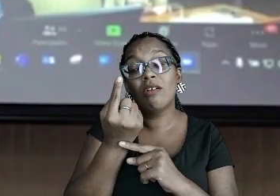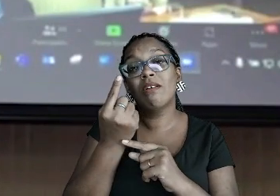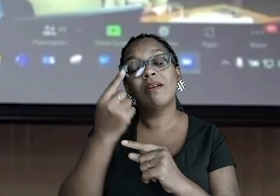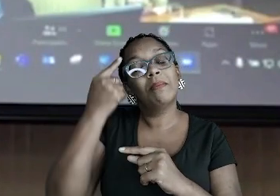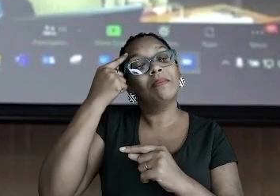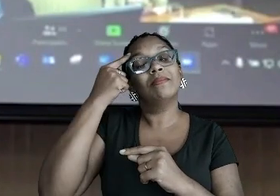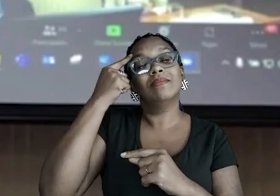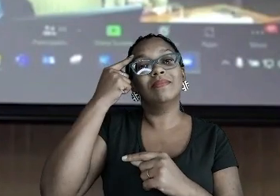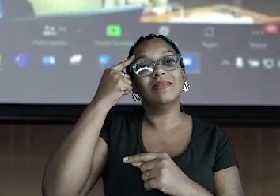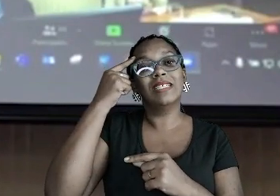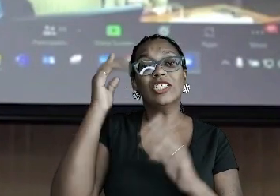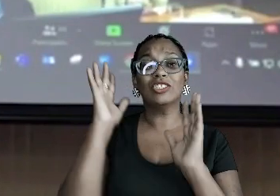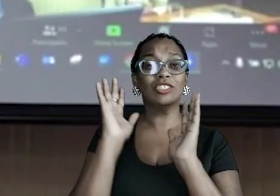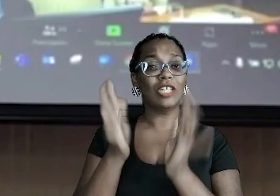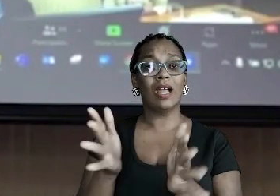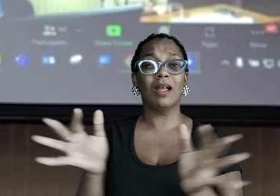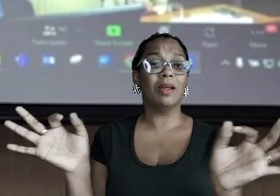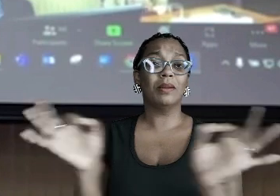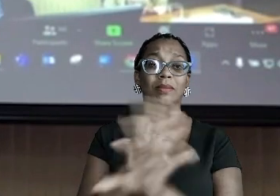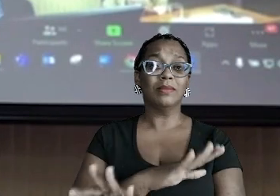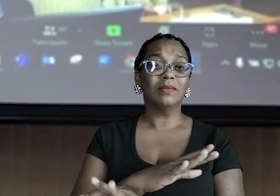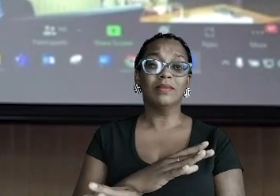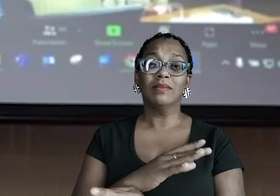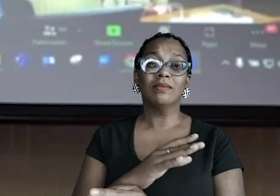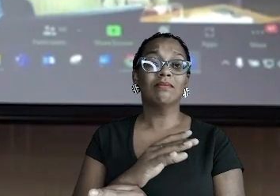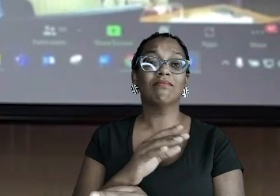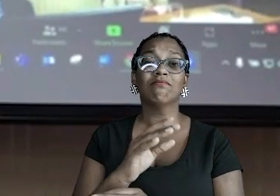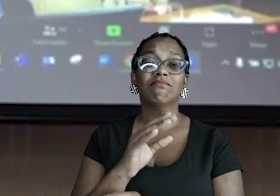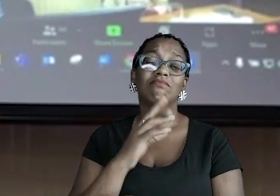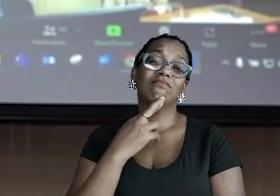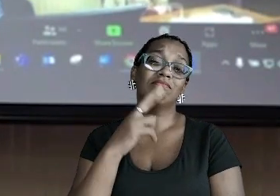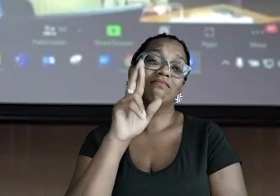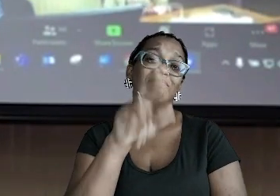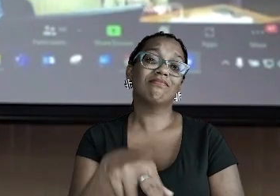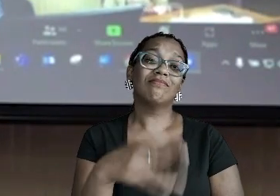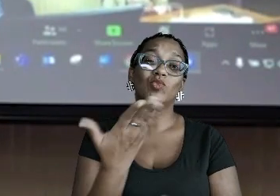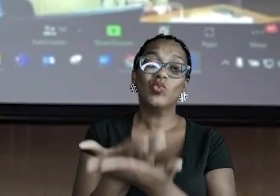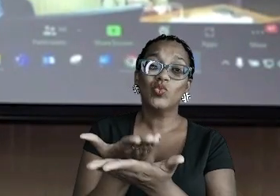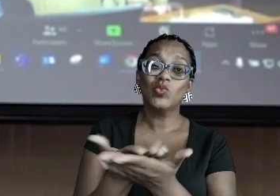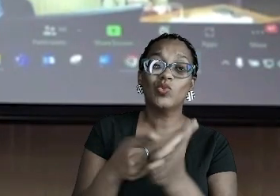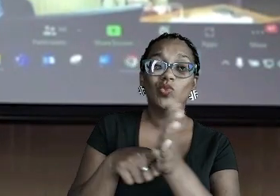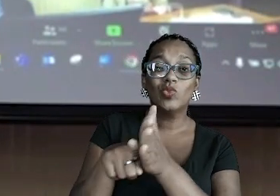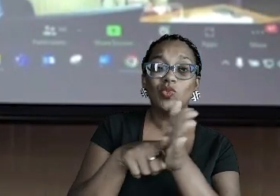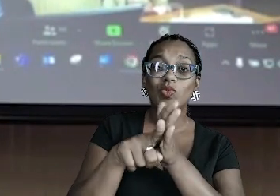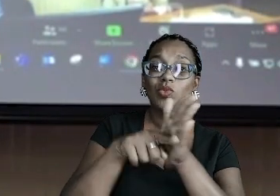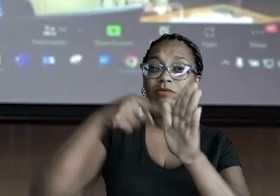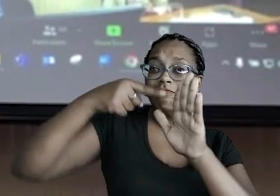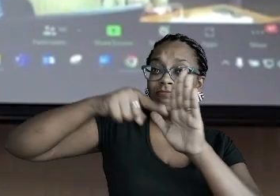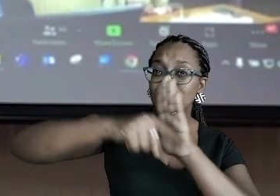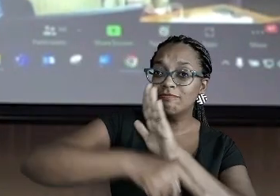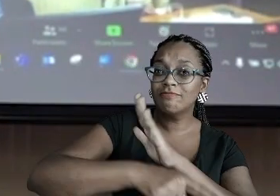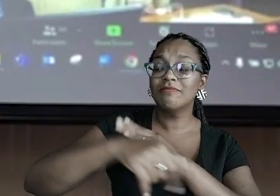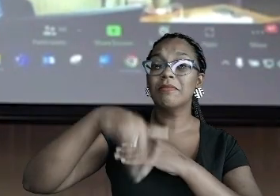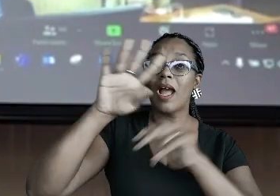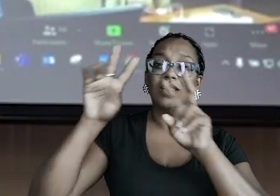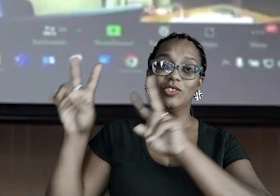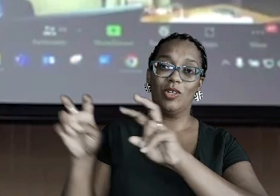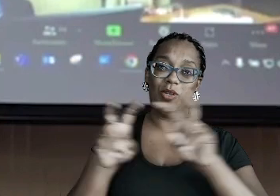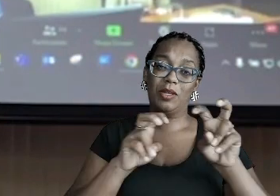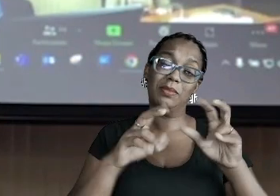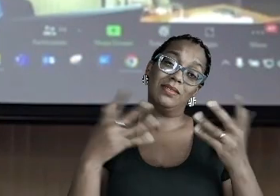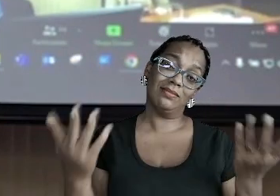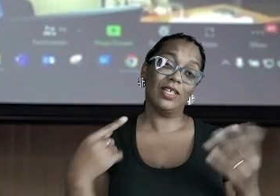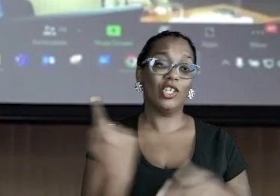considerado já justifica um estudo mais aprofundado dessas questões